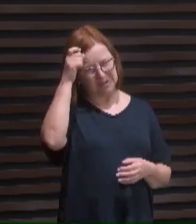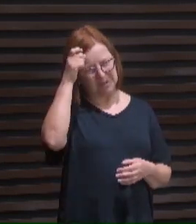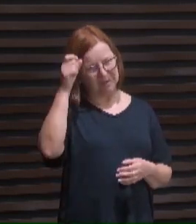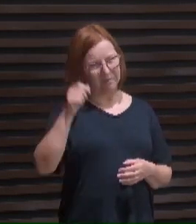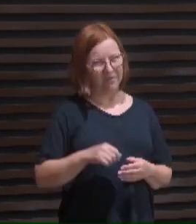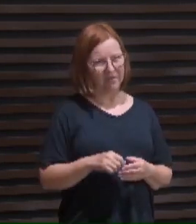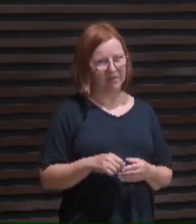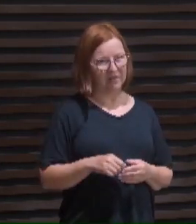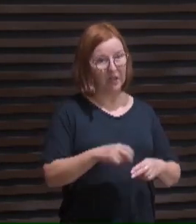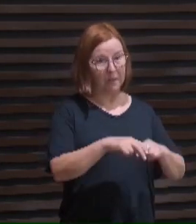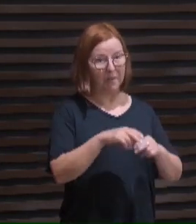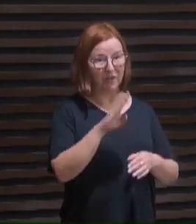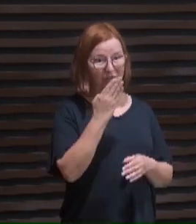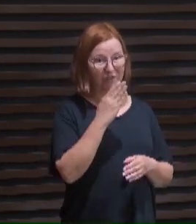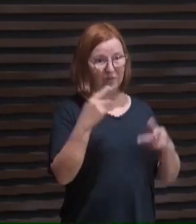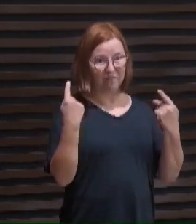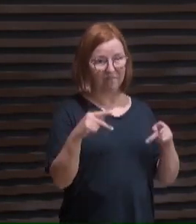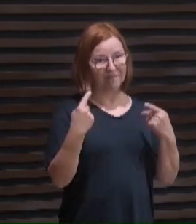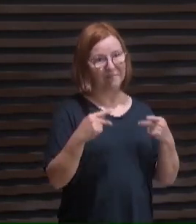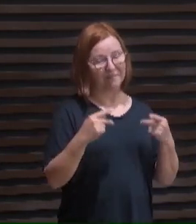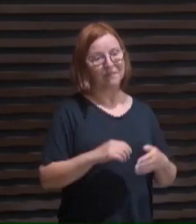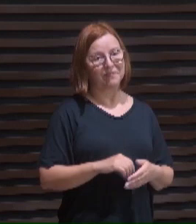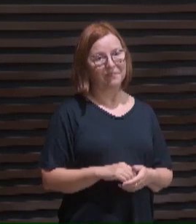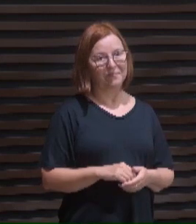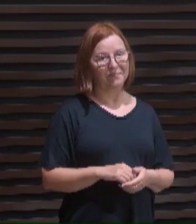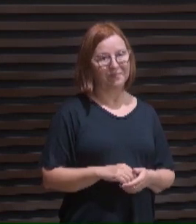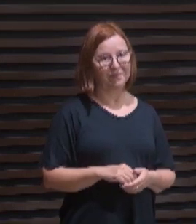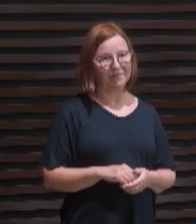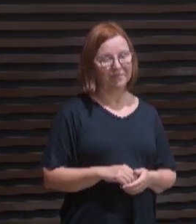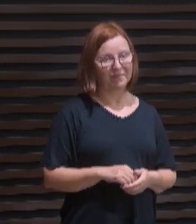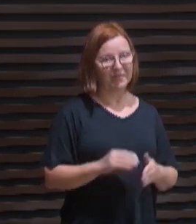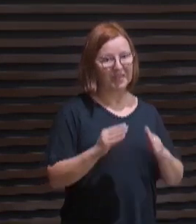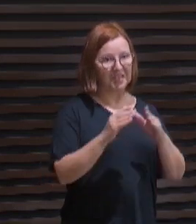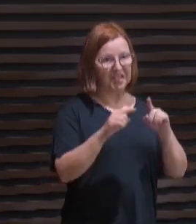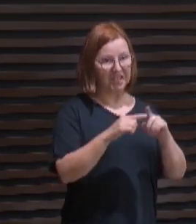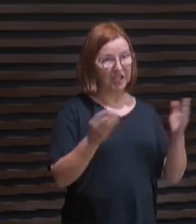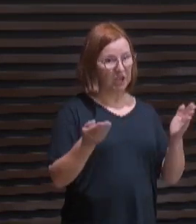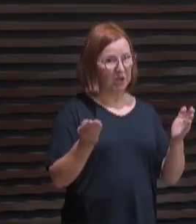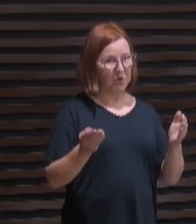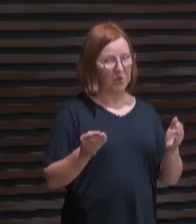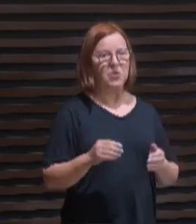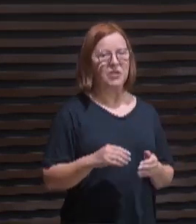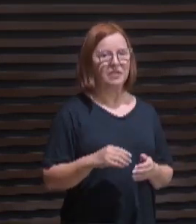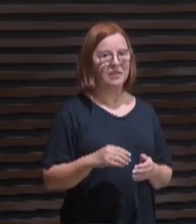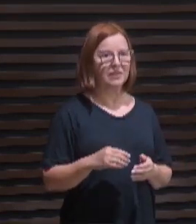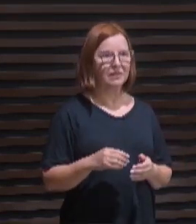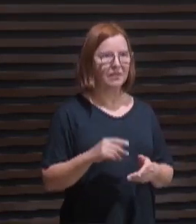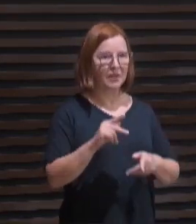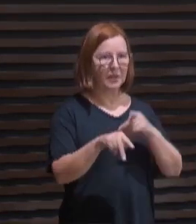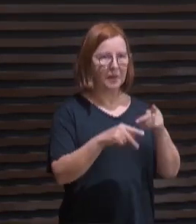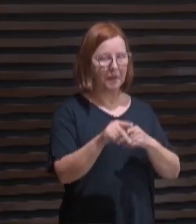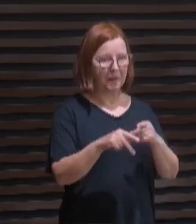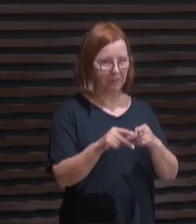falsos mestres. Essa infiltração trouxe um povo